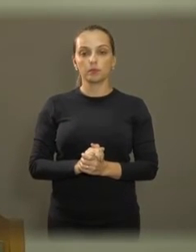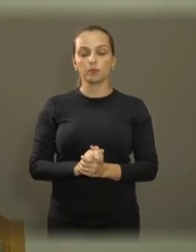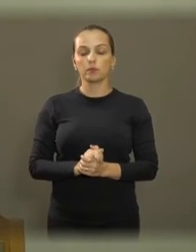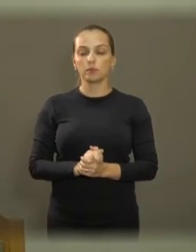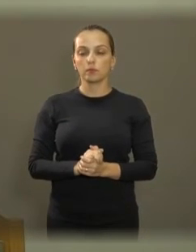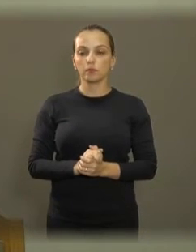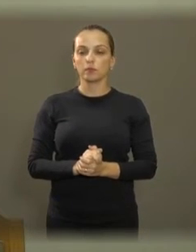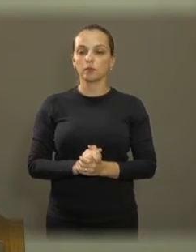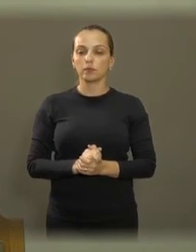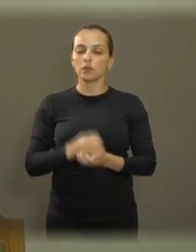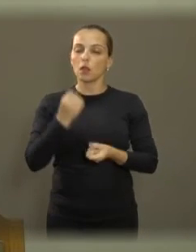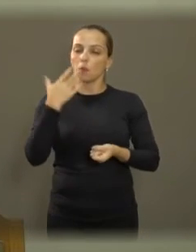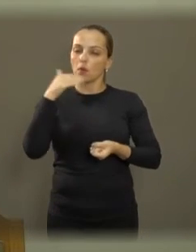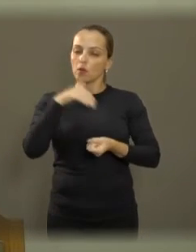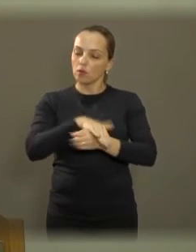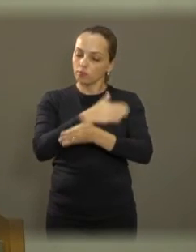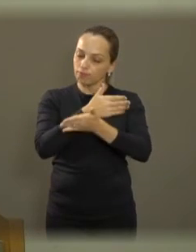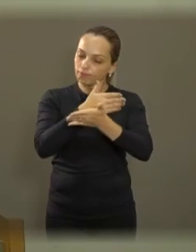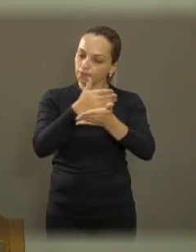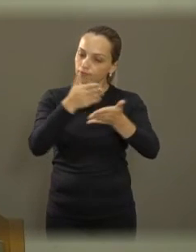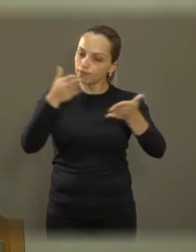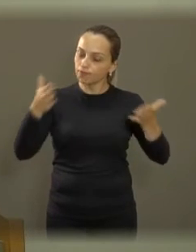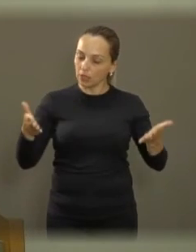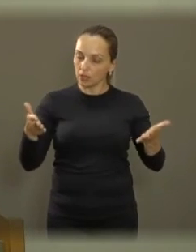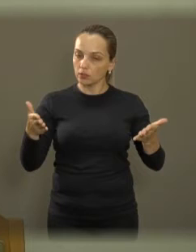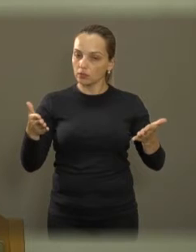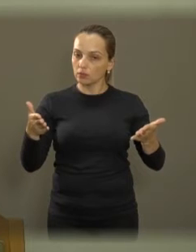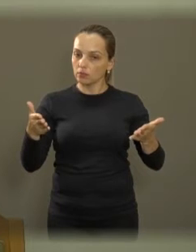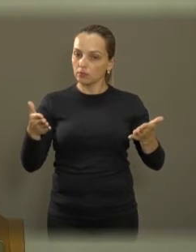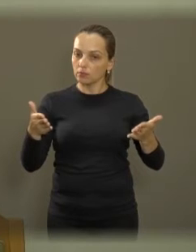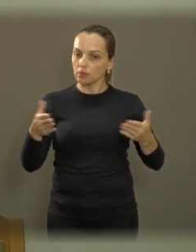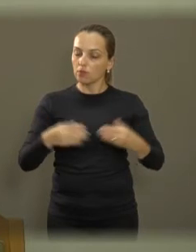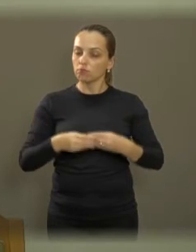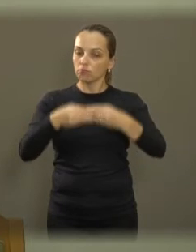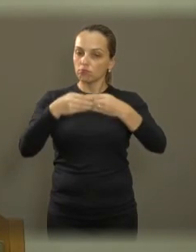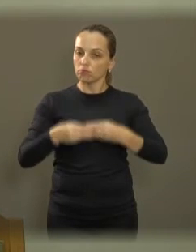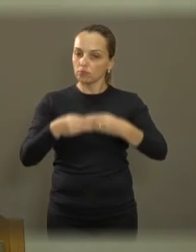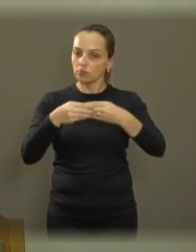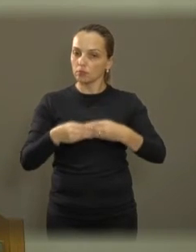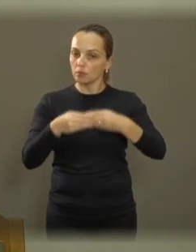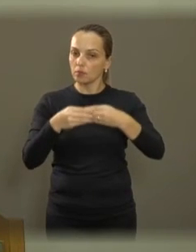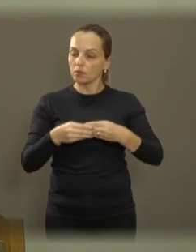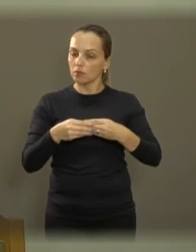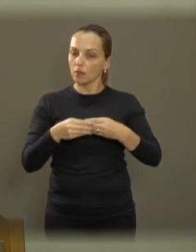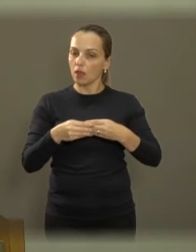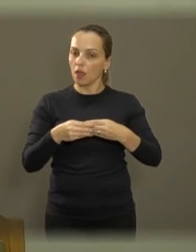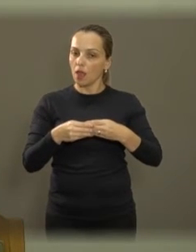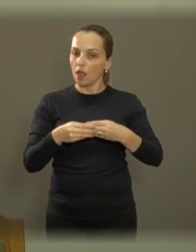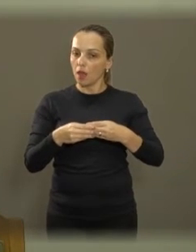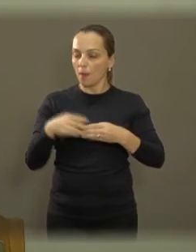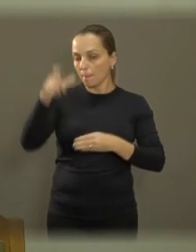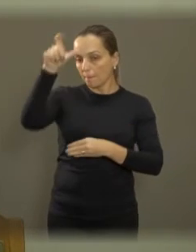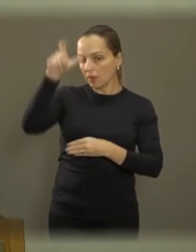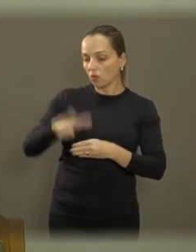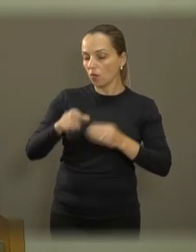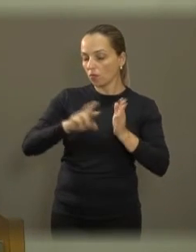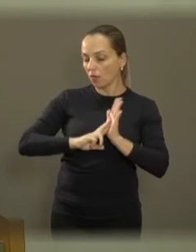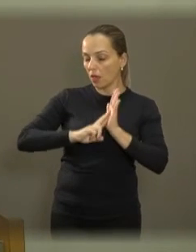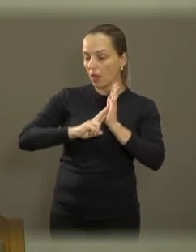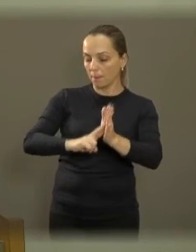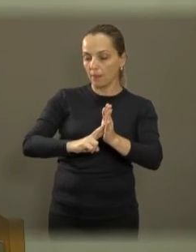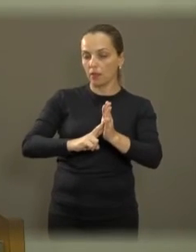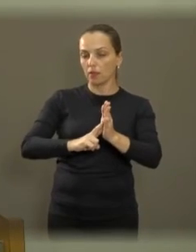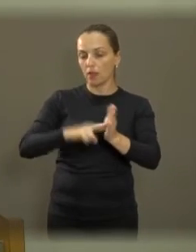Uma boa noite a todos novamente. Uma saudação ao representante do prefeito Edinho